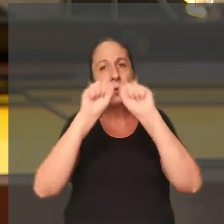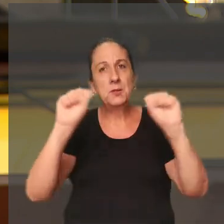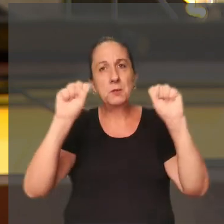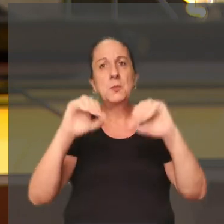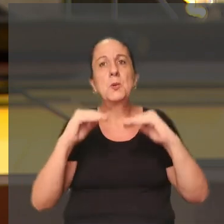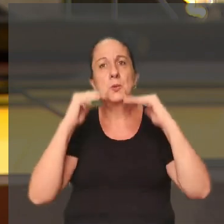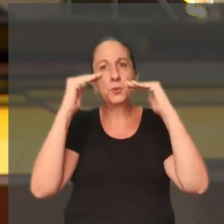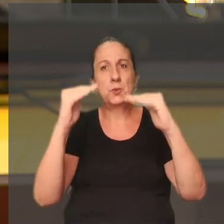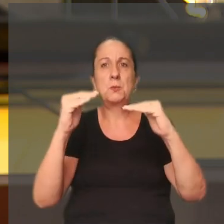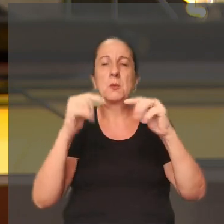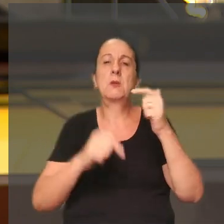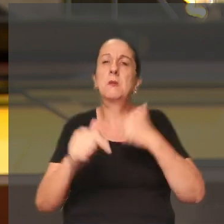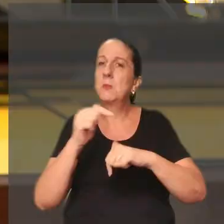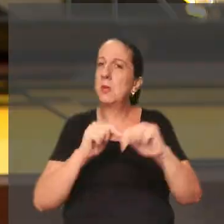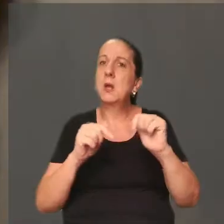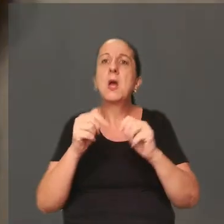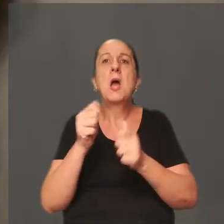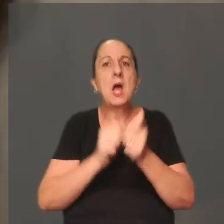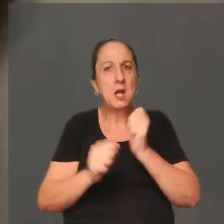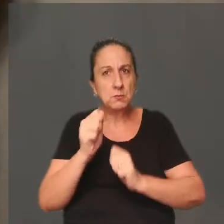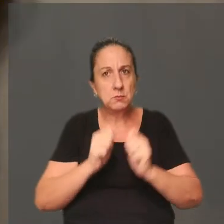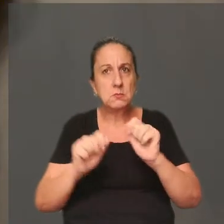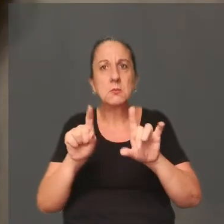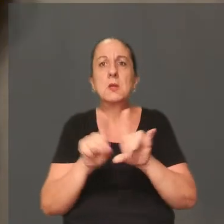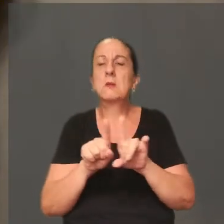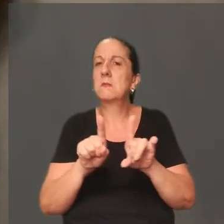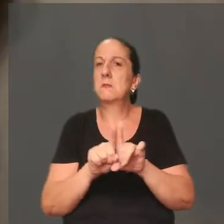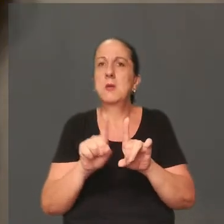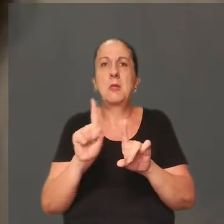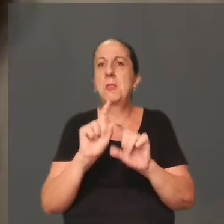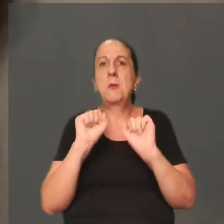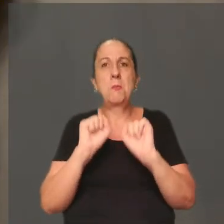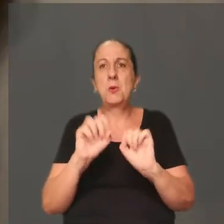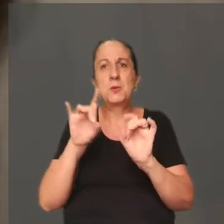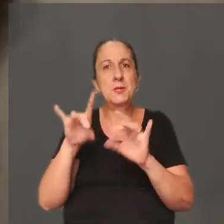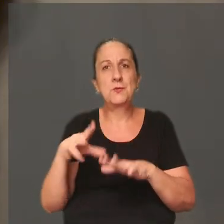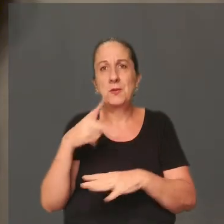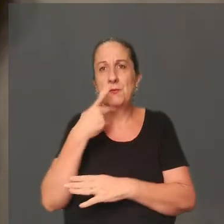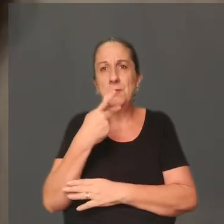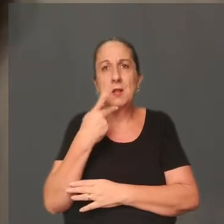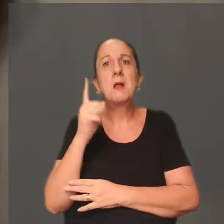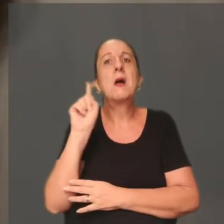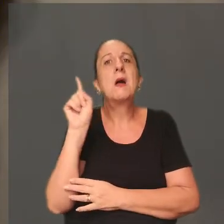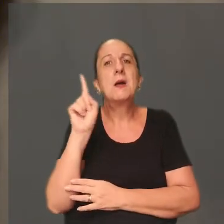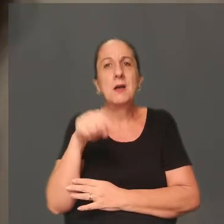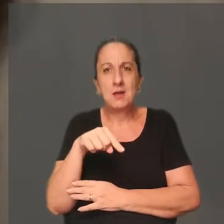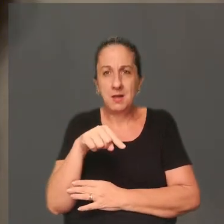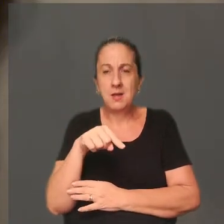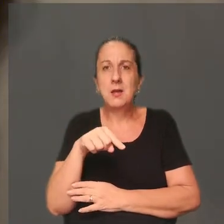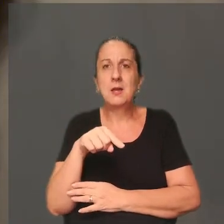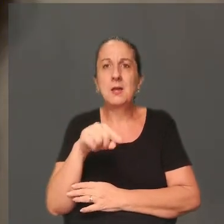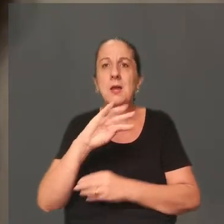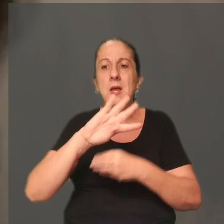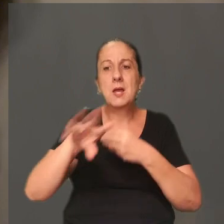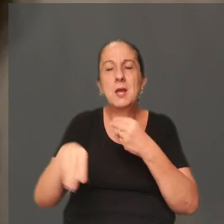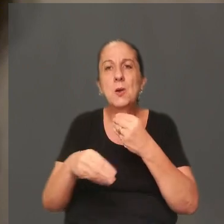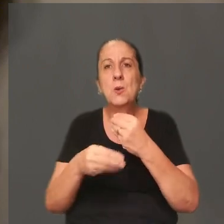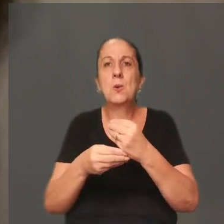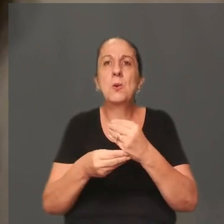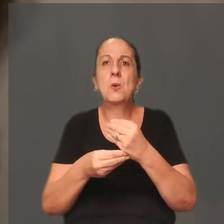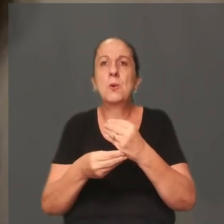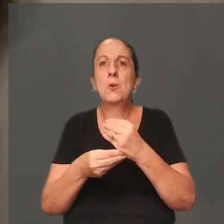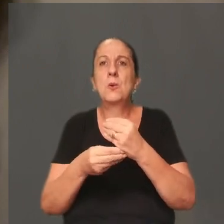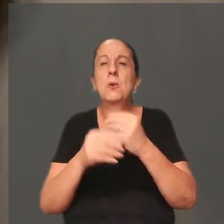do Trabalho a administrar também. Sobre um deles eu não posso deixar de falar, que é a inclusão